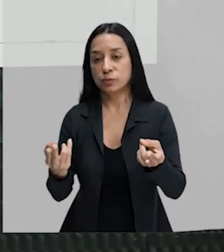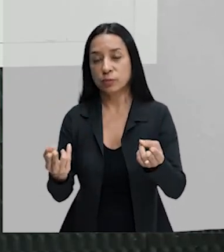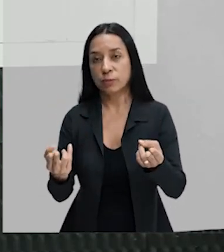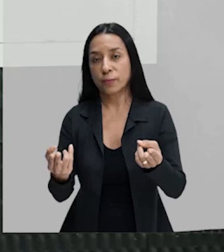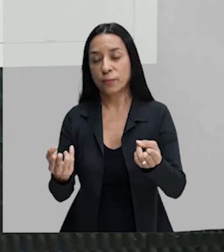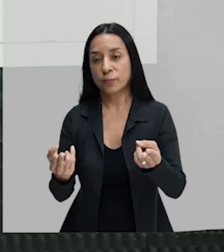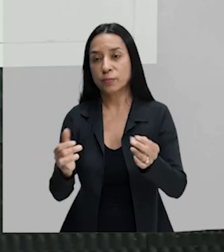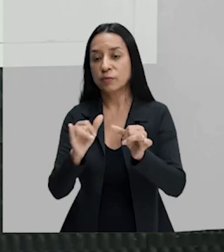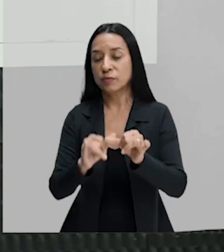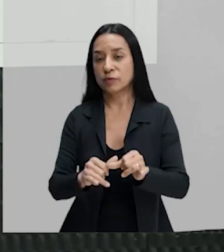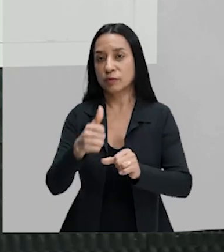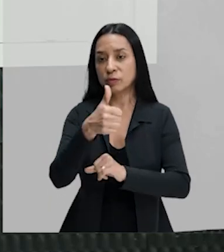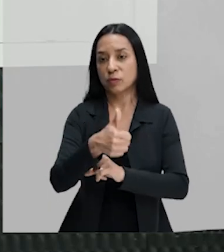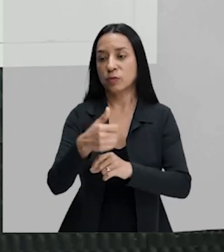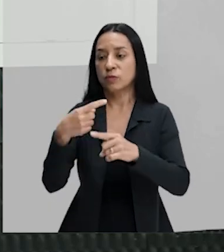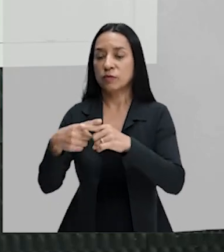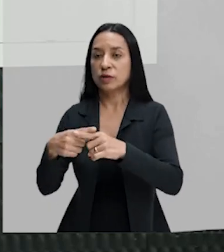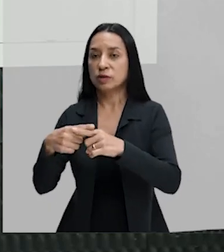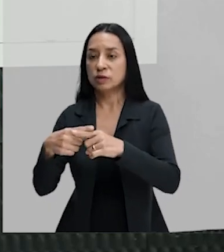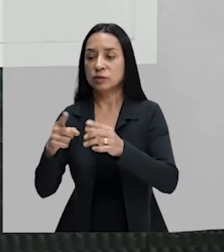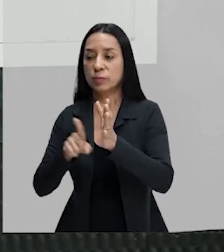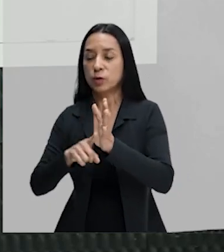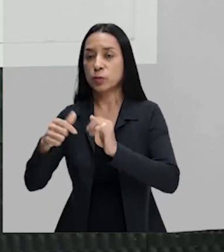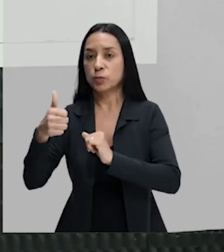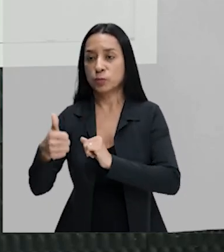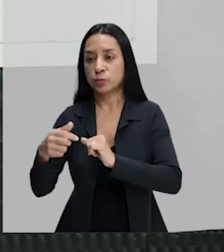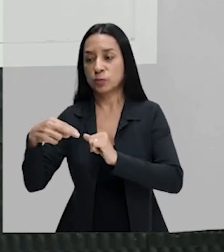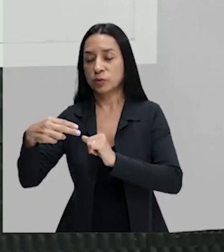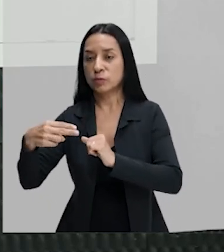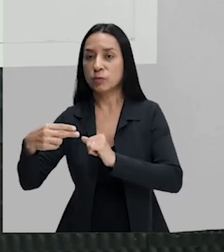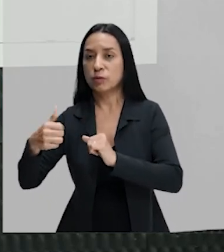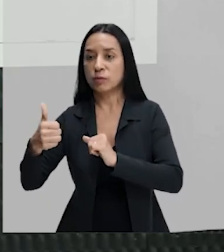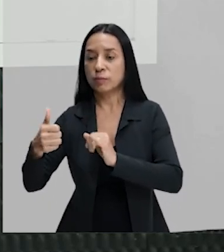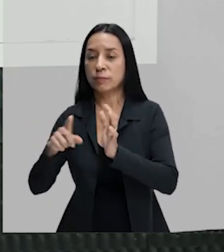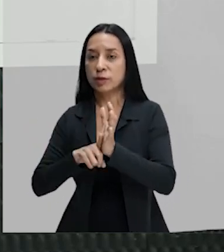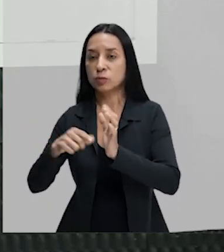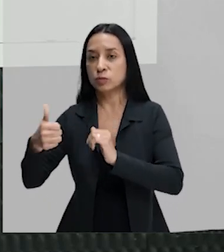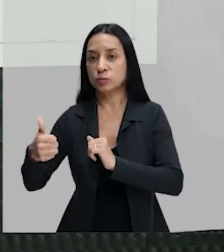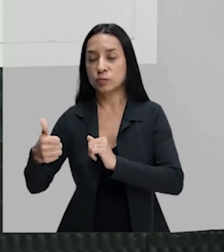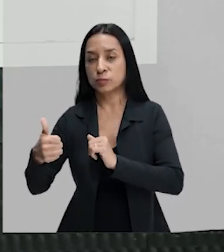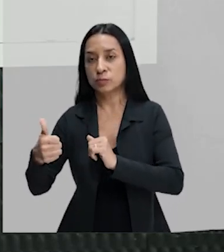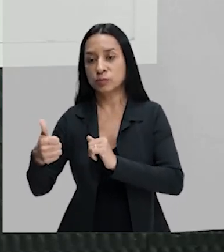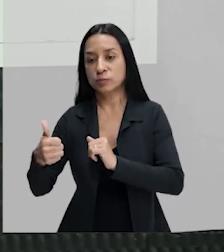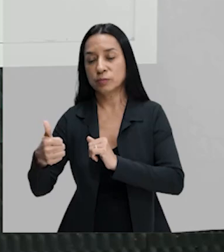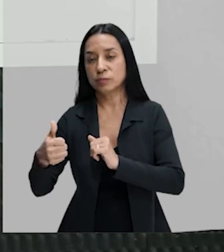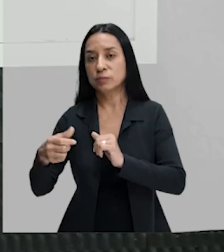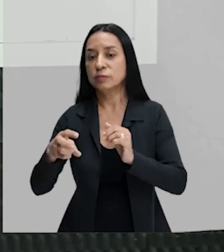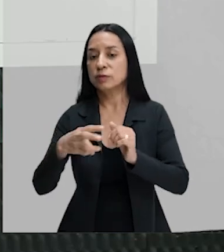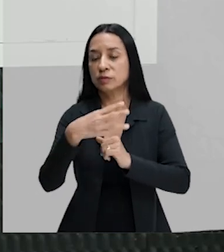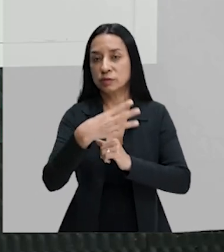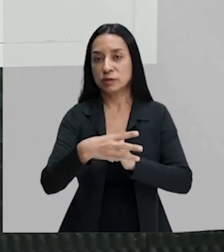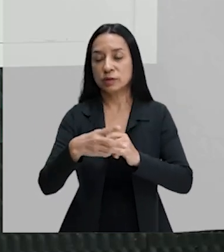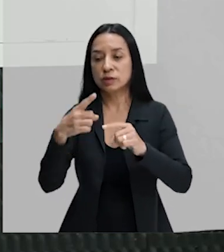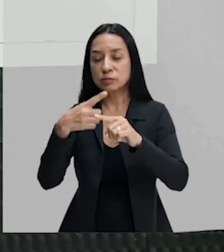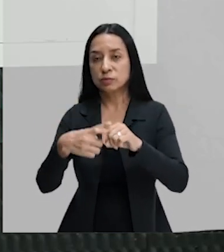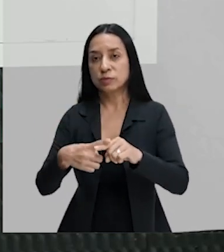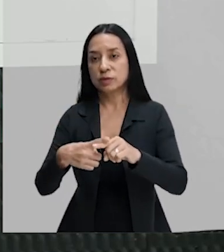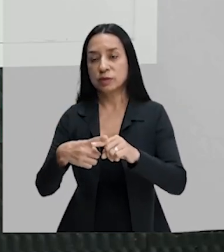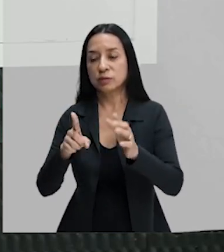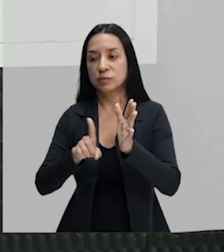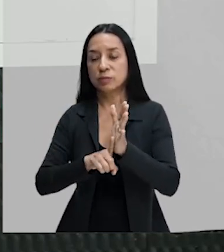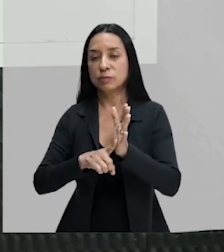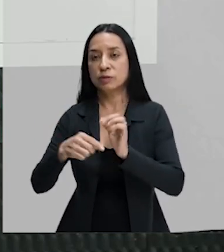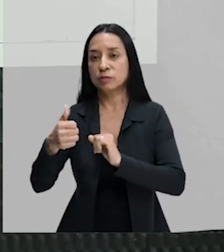Vai ficar 1 multiplicado por menos 1 dá menos 1, certo? E 3 multiplicado por menos 1 dá